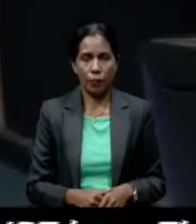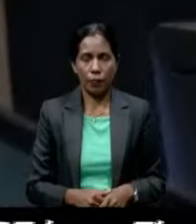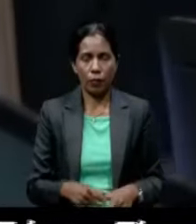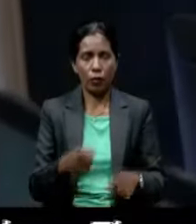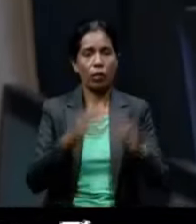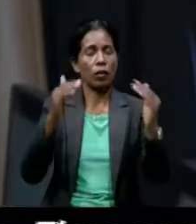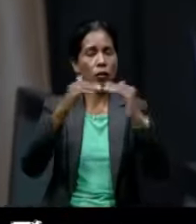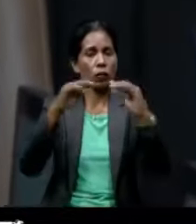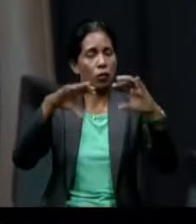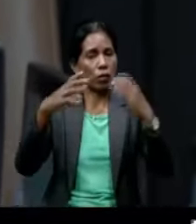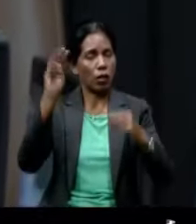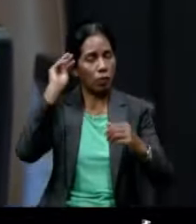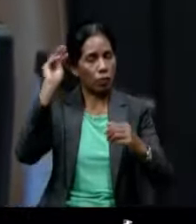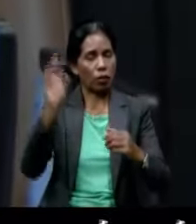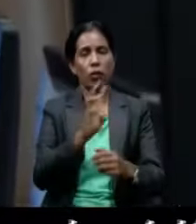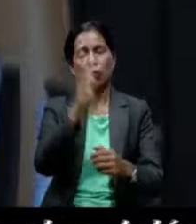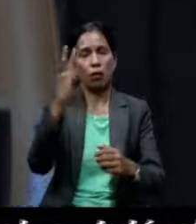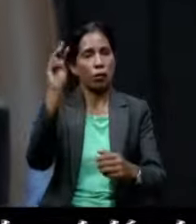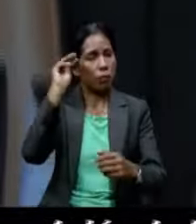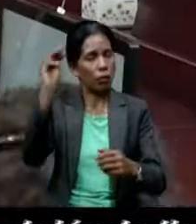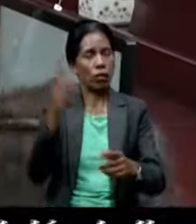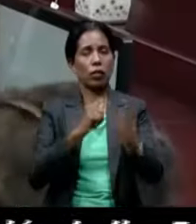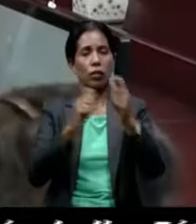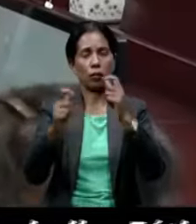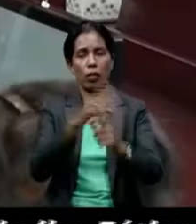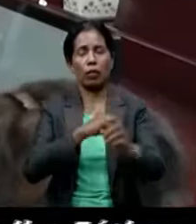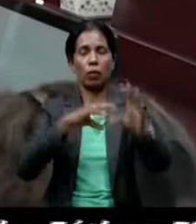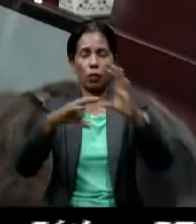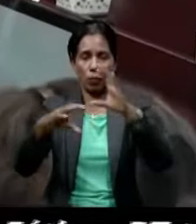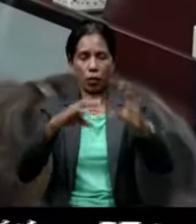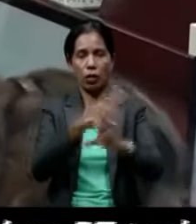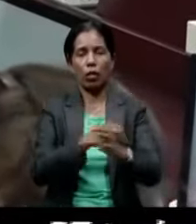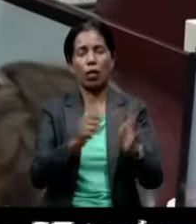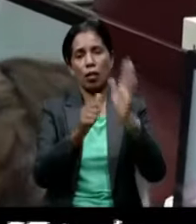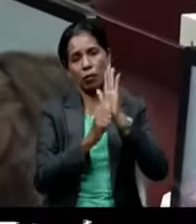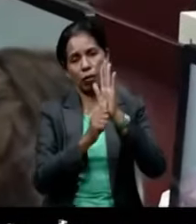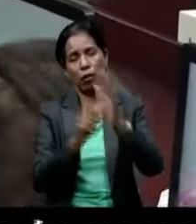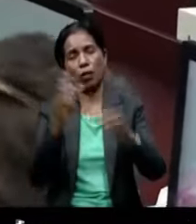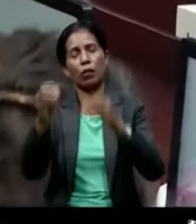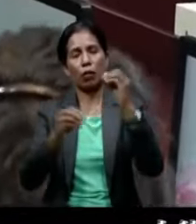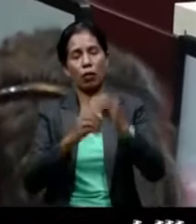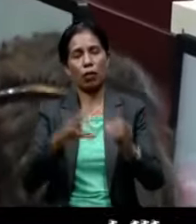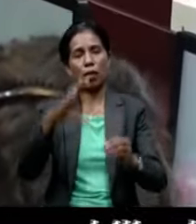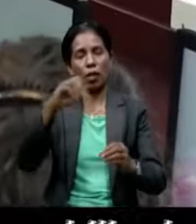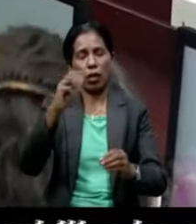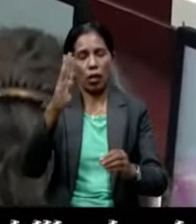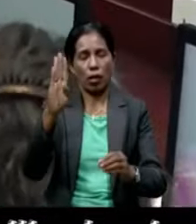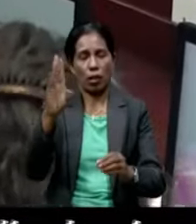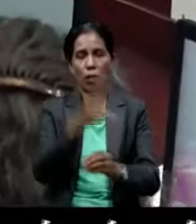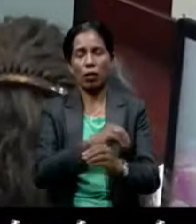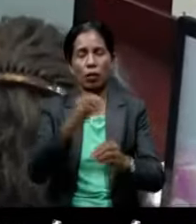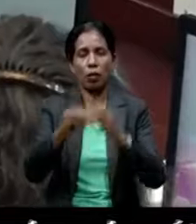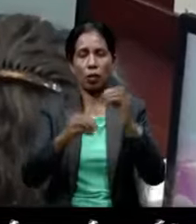Lhe reunião com o ministro Quartané, ministro Transporte na Comunicação, a apresentação com o cabo submarino fibra